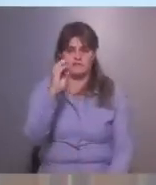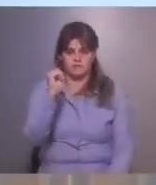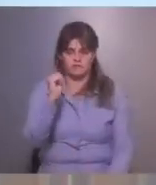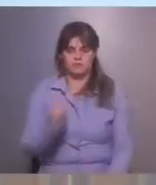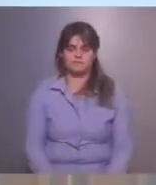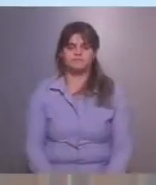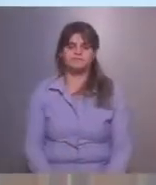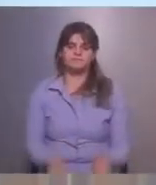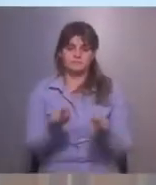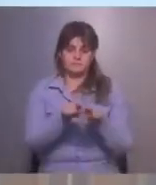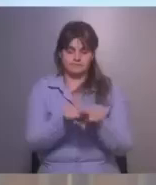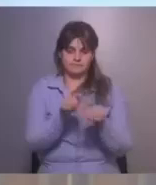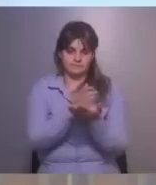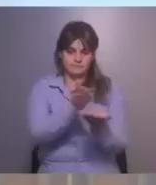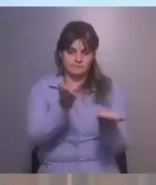Irmãos,